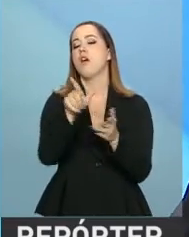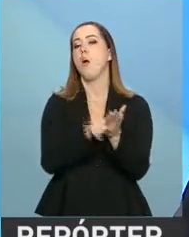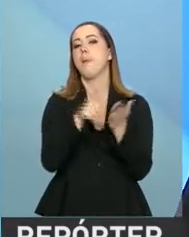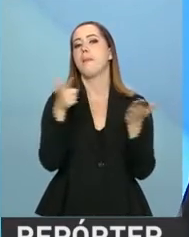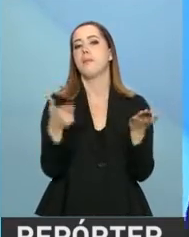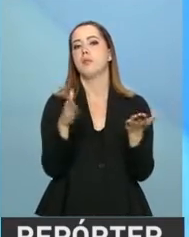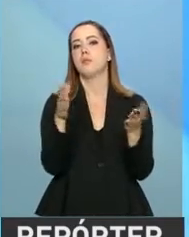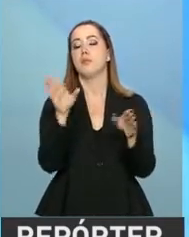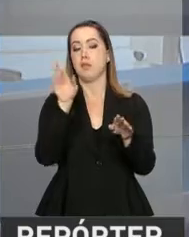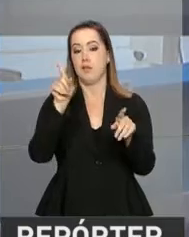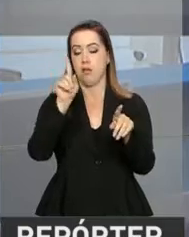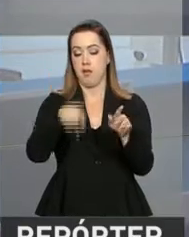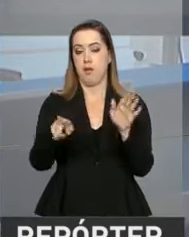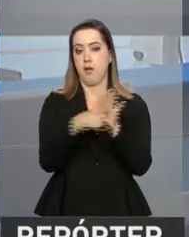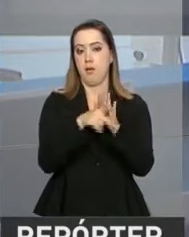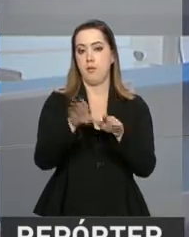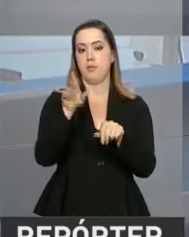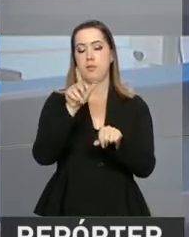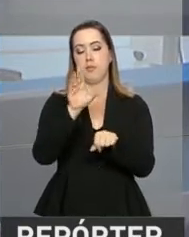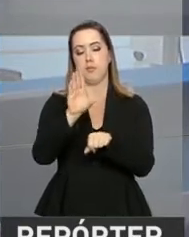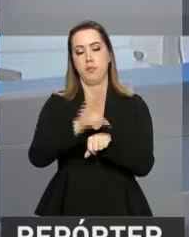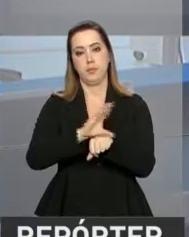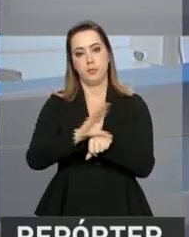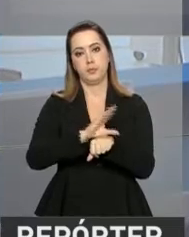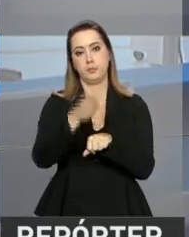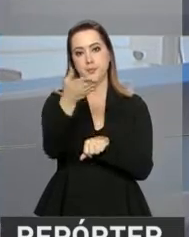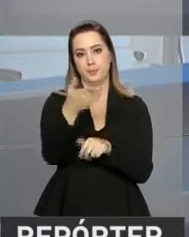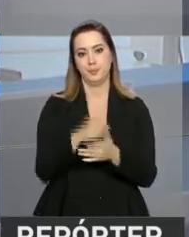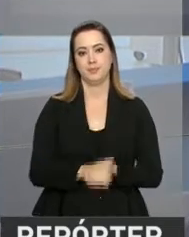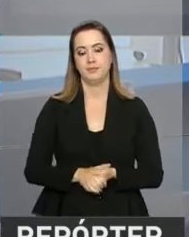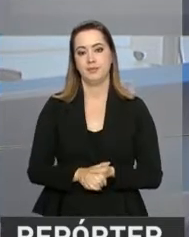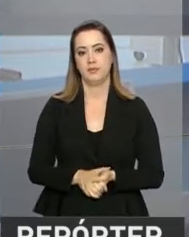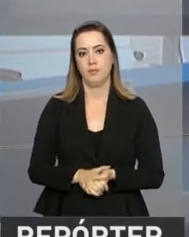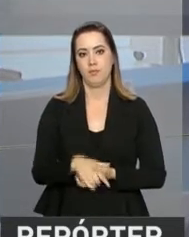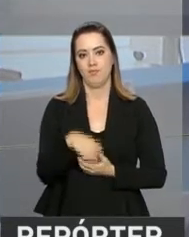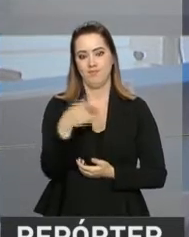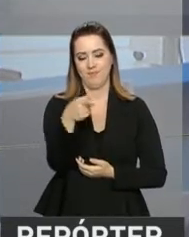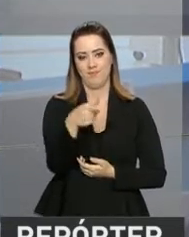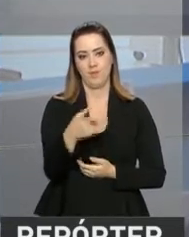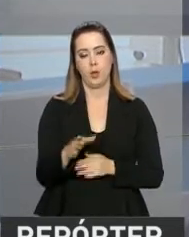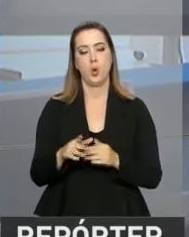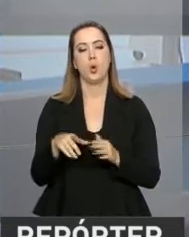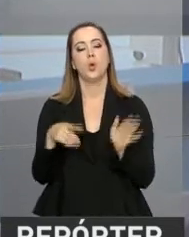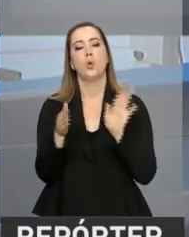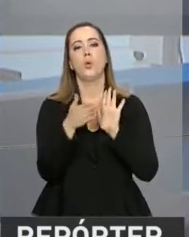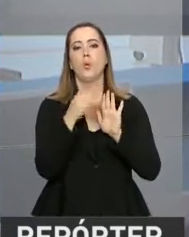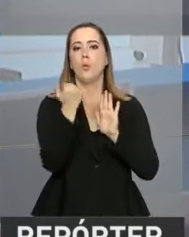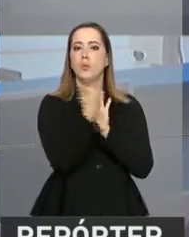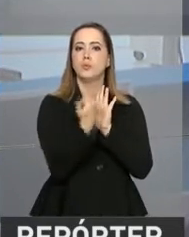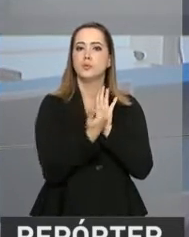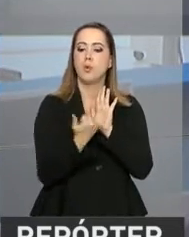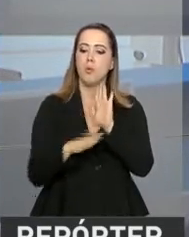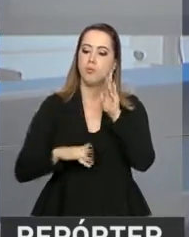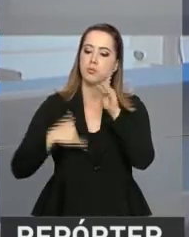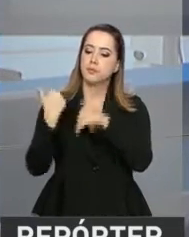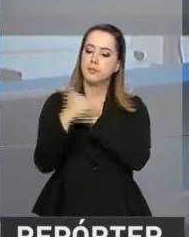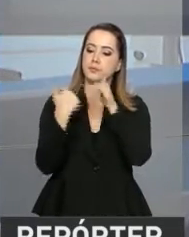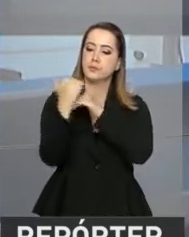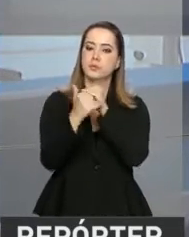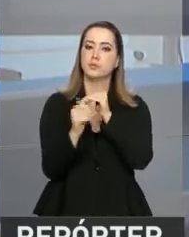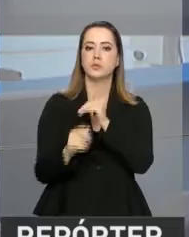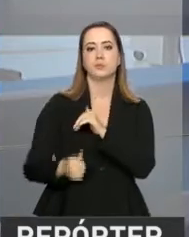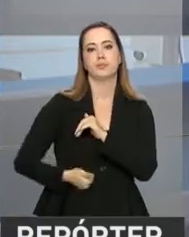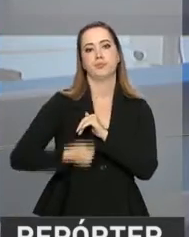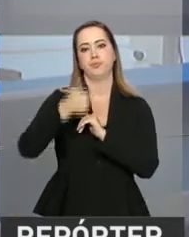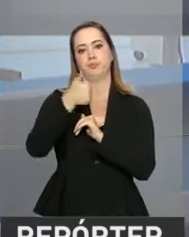sua Bíblia é a Constituição e o Projeto Crescer remodelo formato das concessões no Brasil lançado ontem